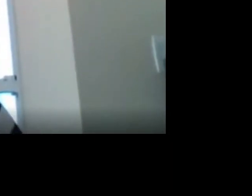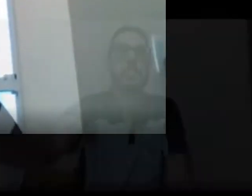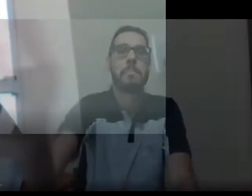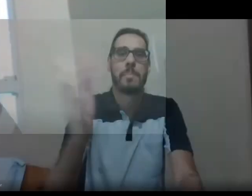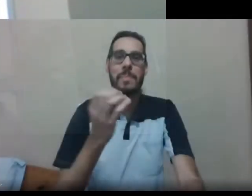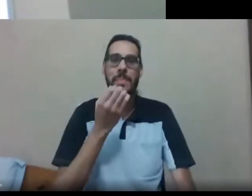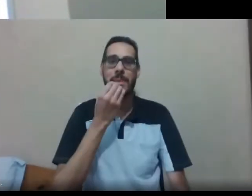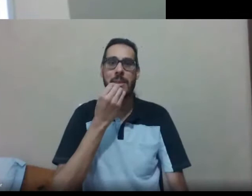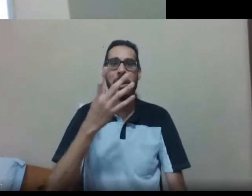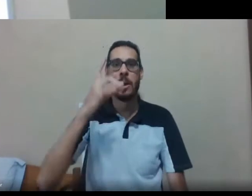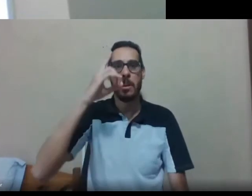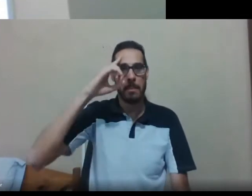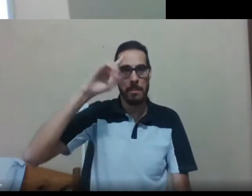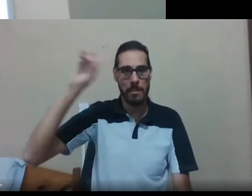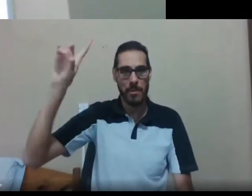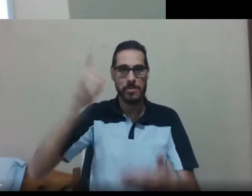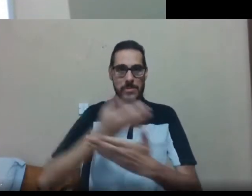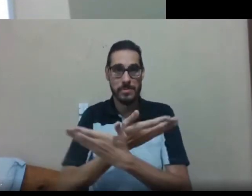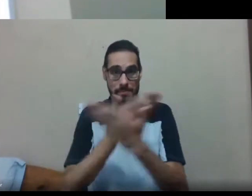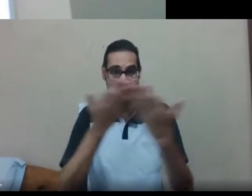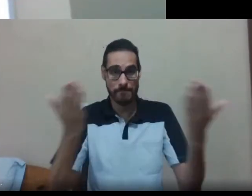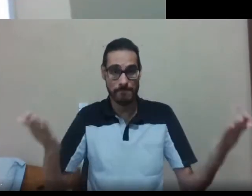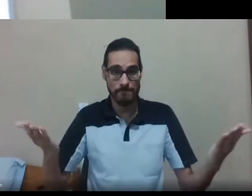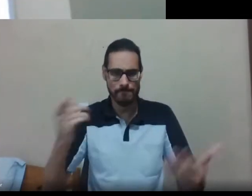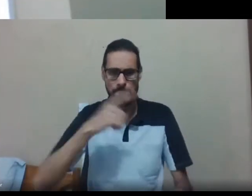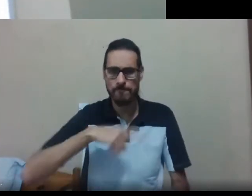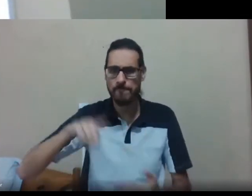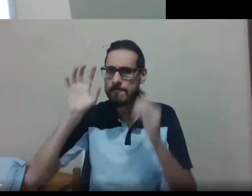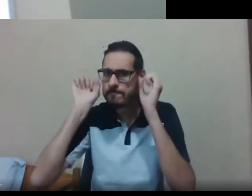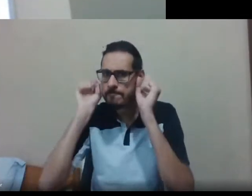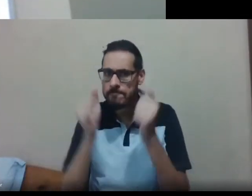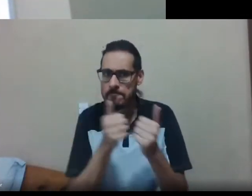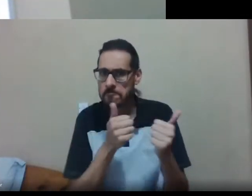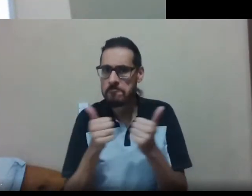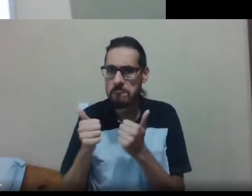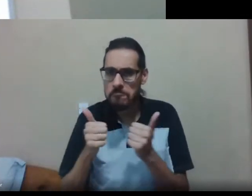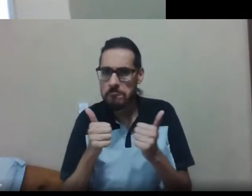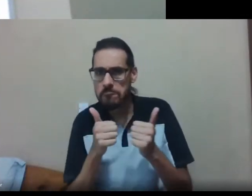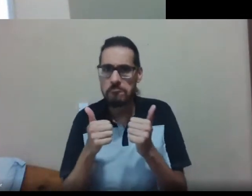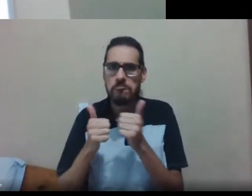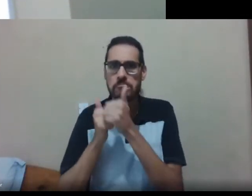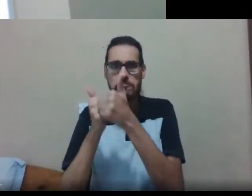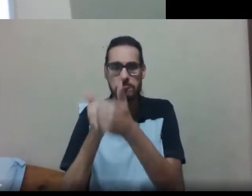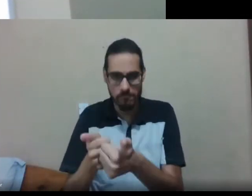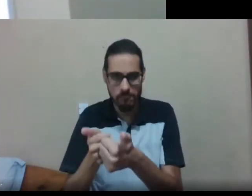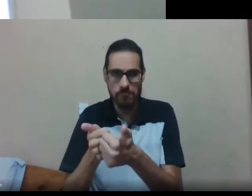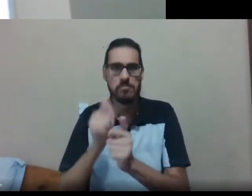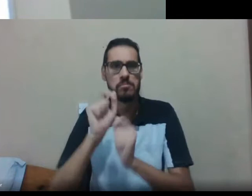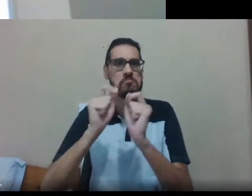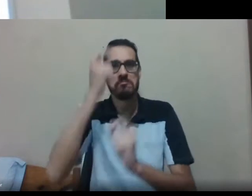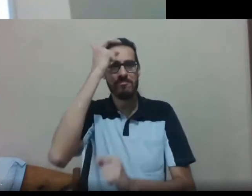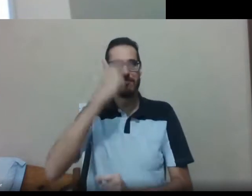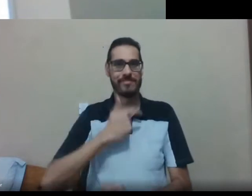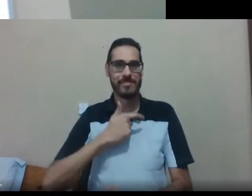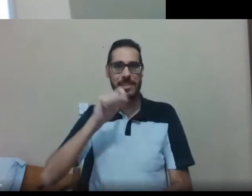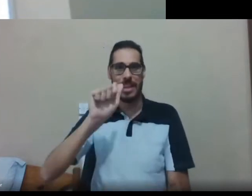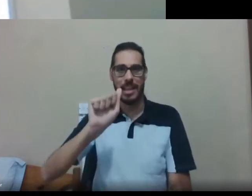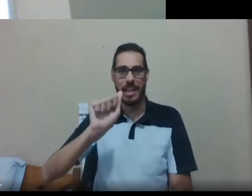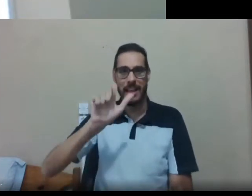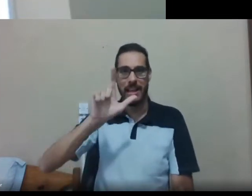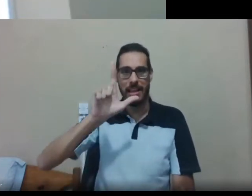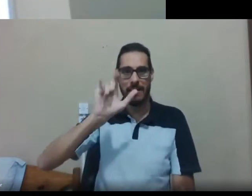Eu sou Aline, eu sou pedagoga da Divisão de Desenvolvimento Pedagógico da Prograde, Campos São